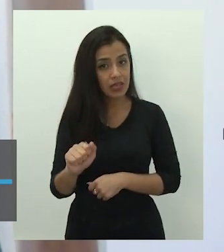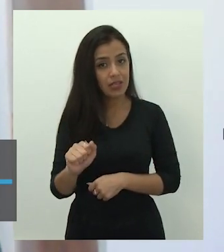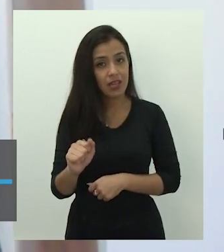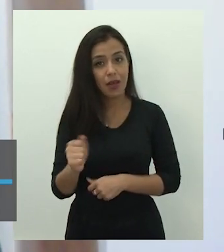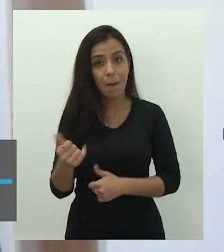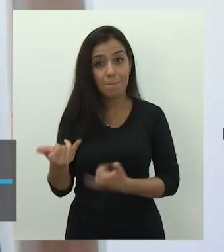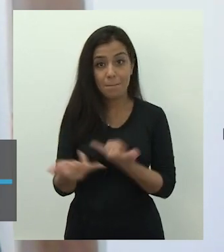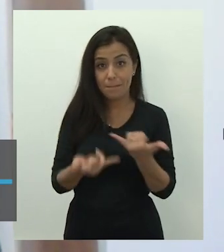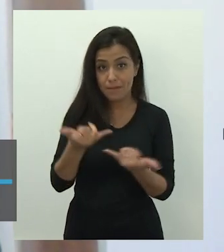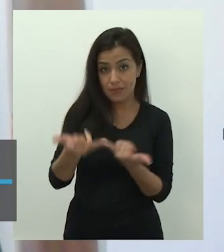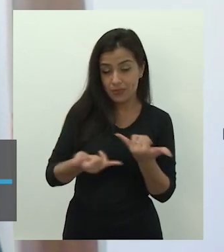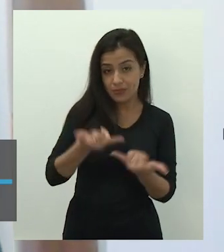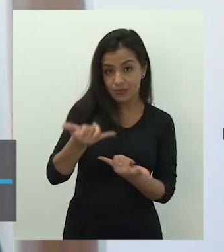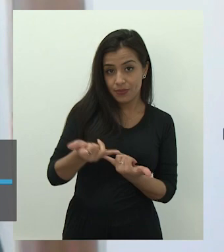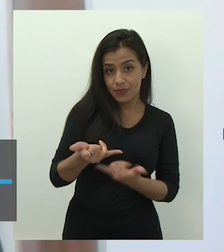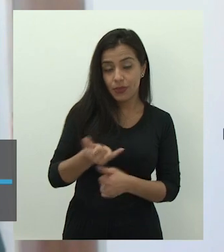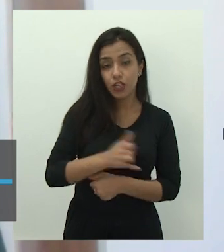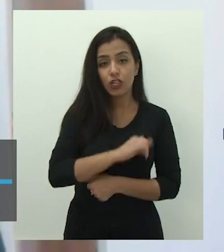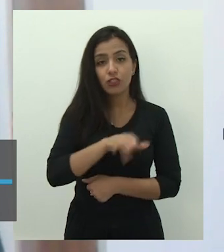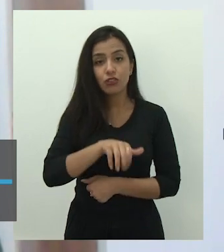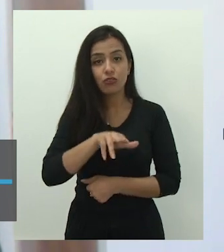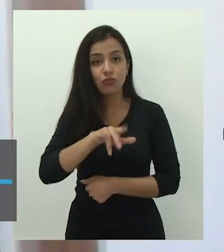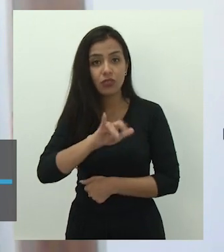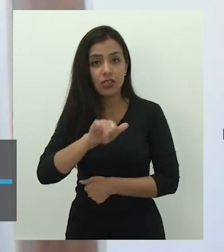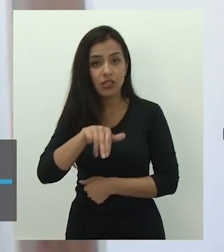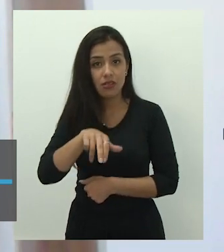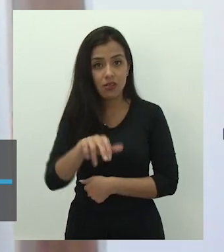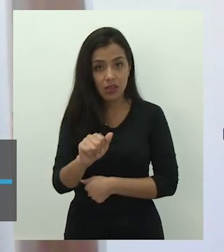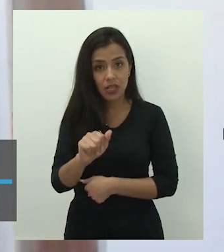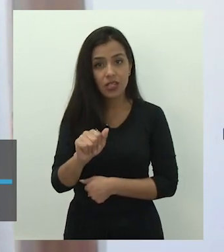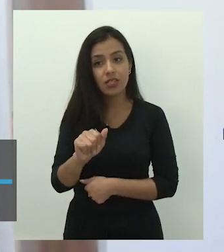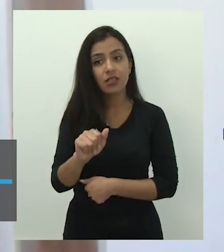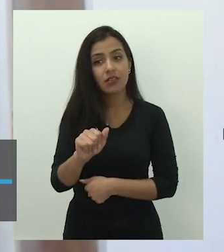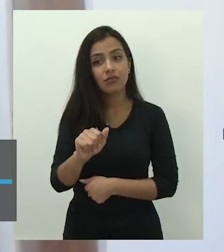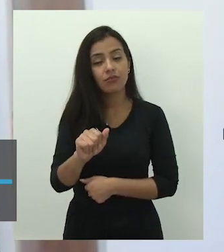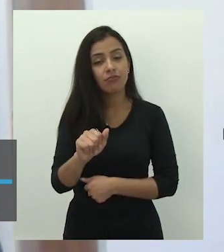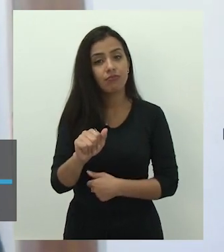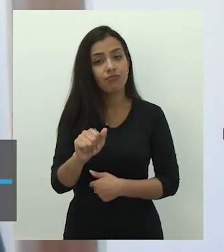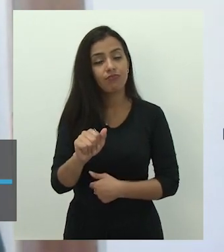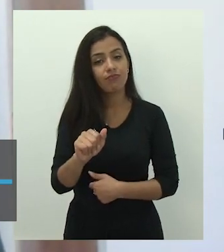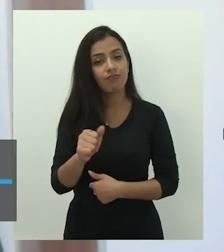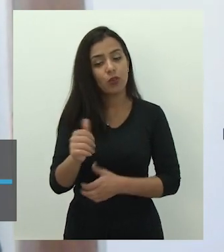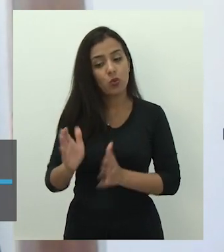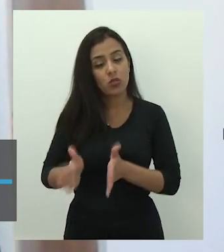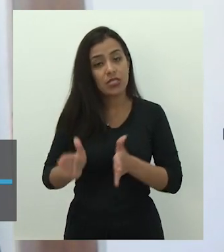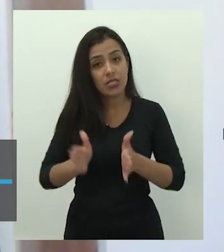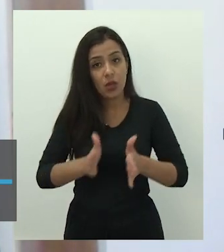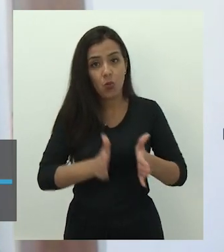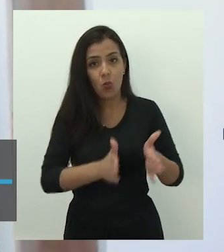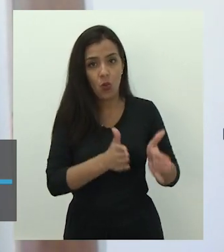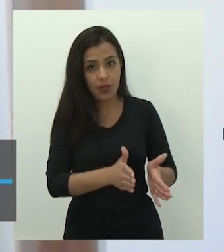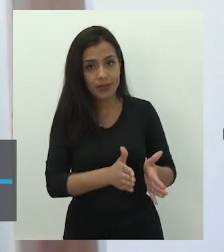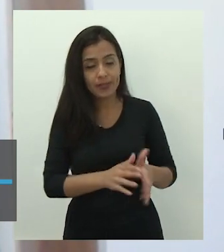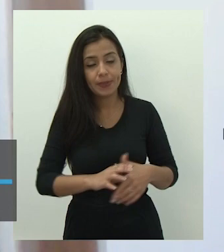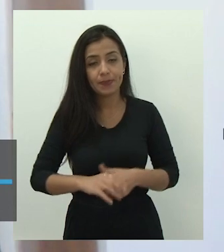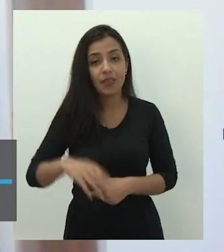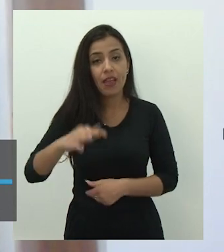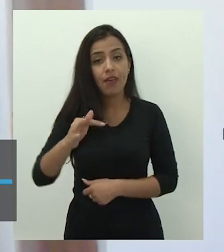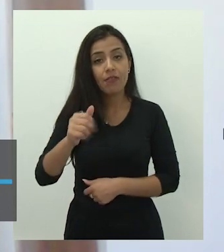estimativas, professora Juliana, a partir da sequência e seriação, Fátima, incentivando